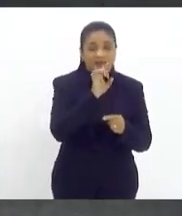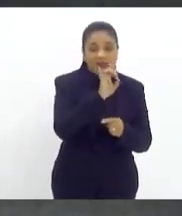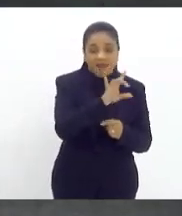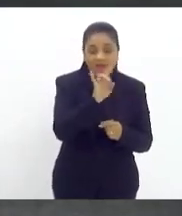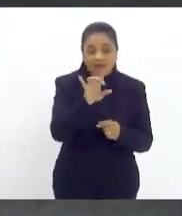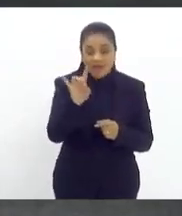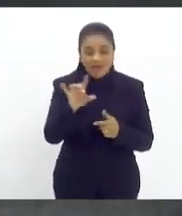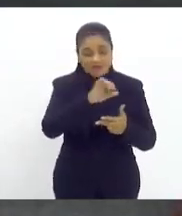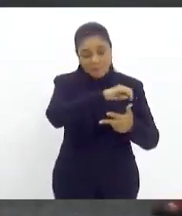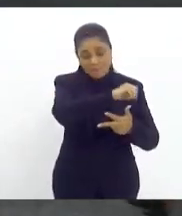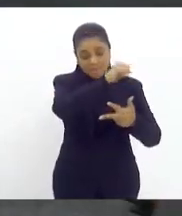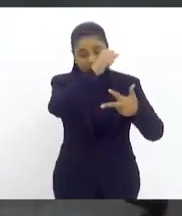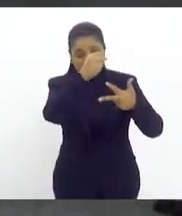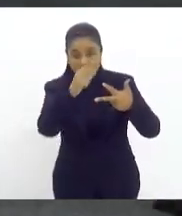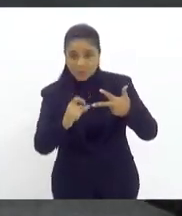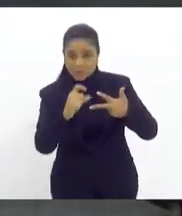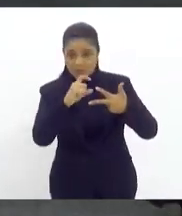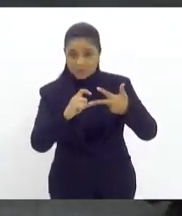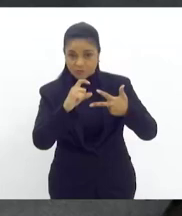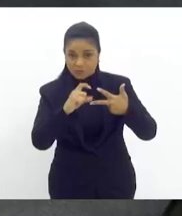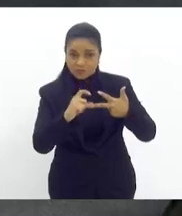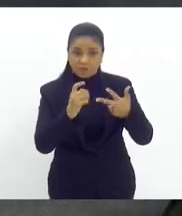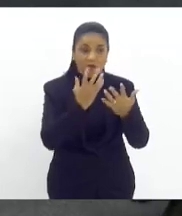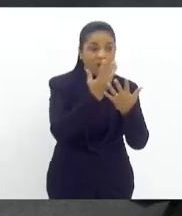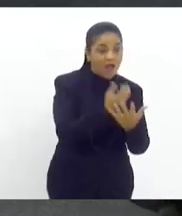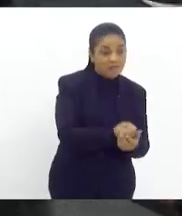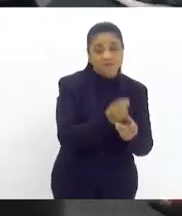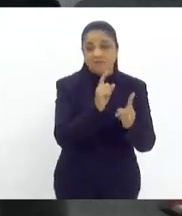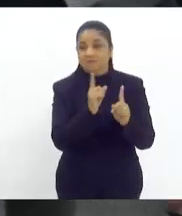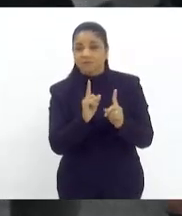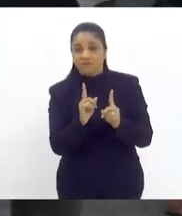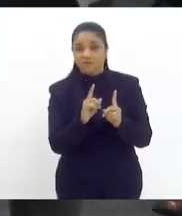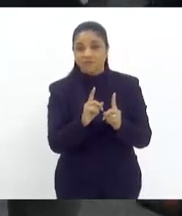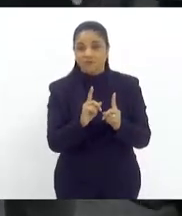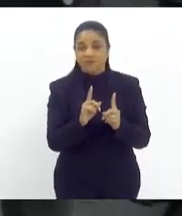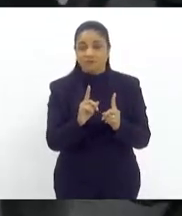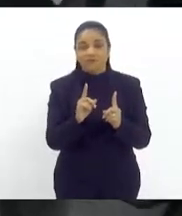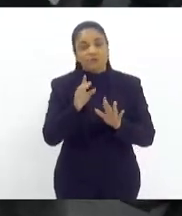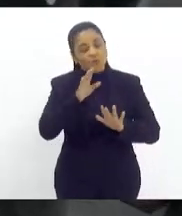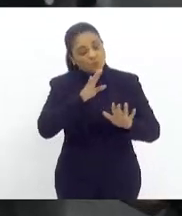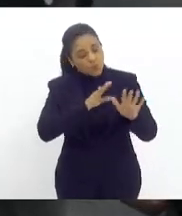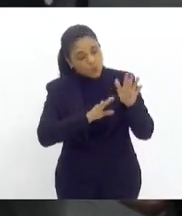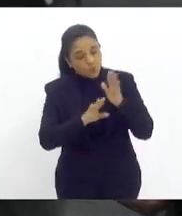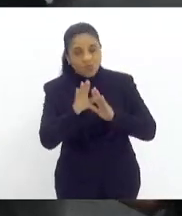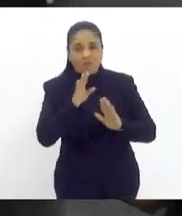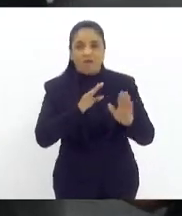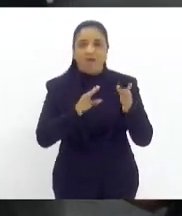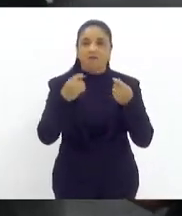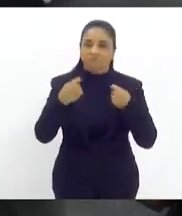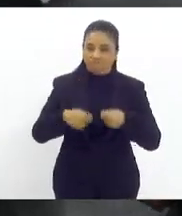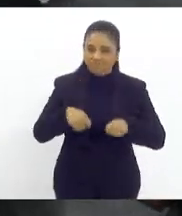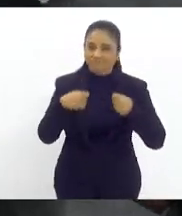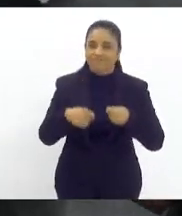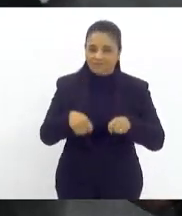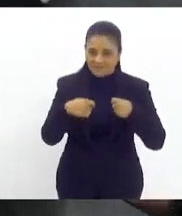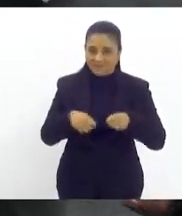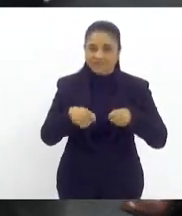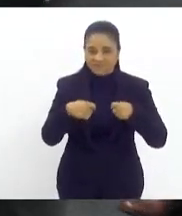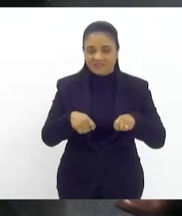executivo tomar a decisão de acatar ou não então a gente tem que tomar muito cuidado com essa questão